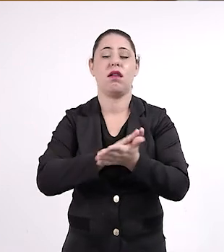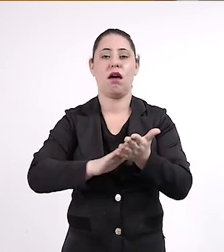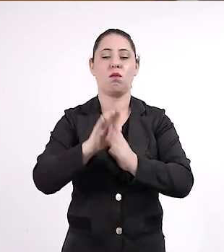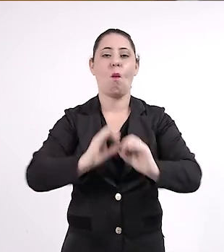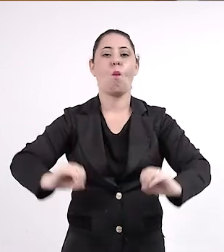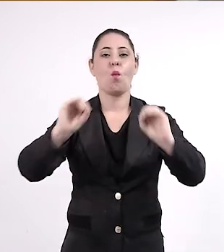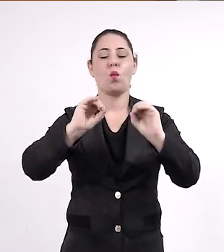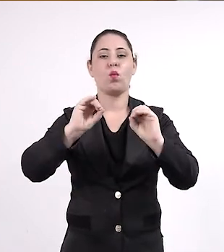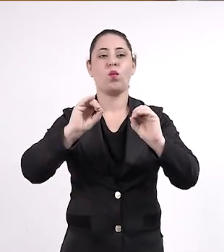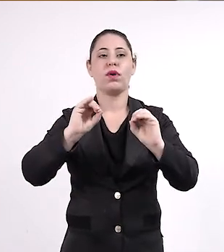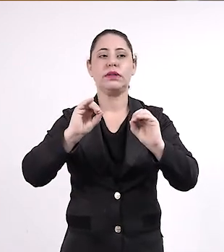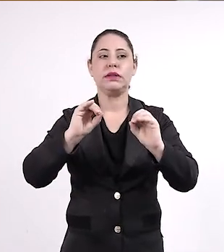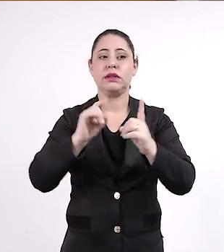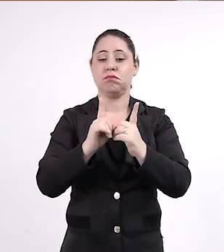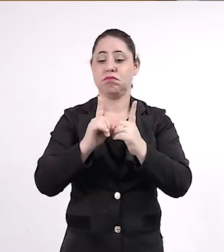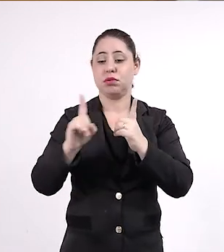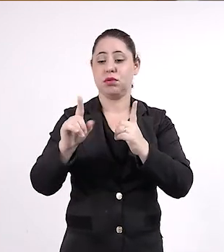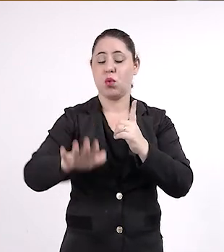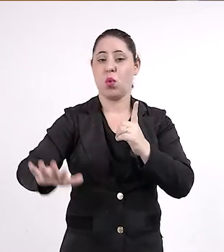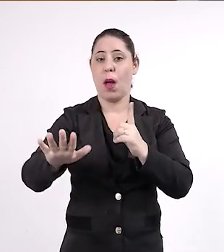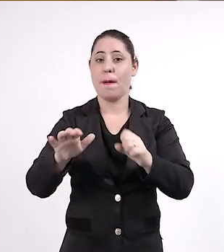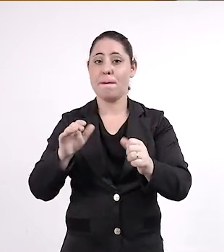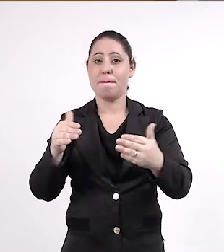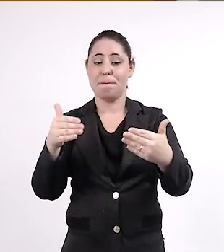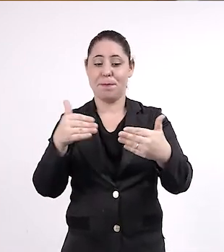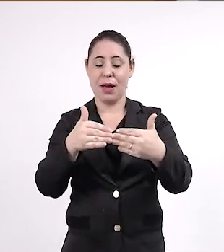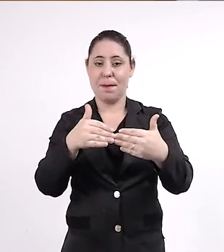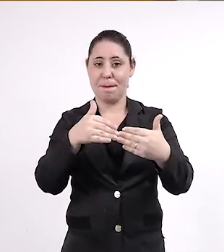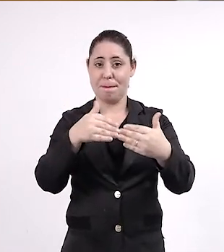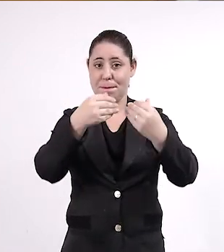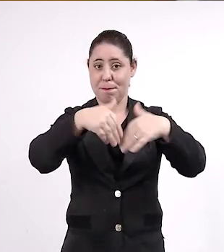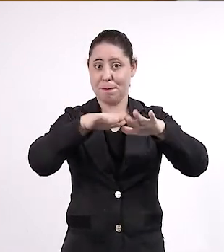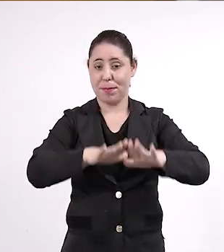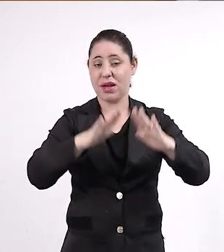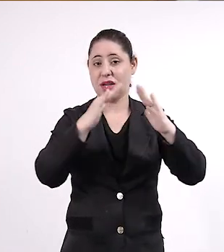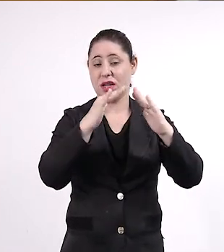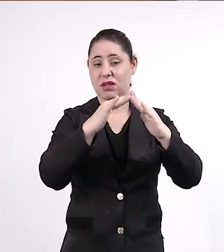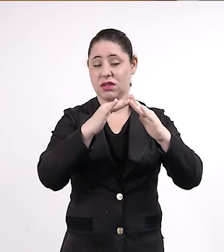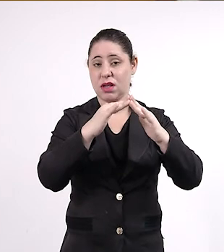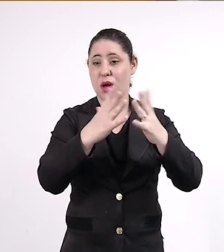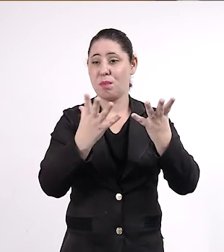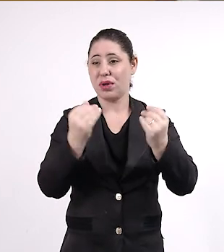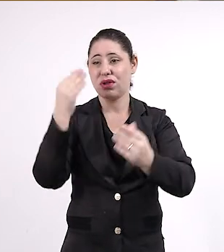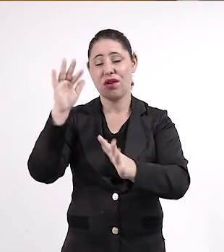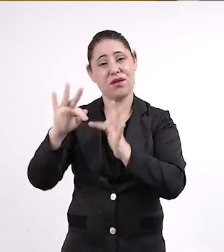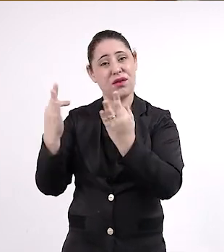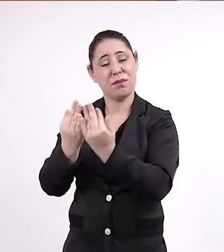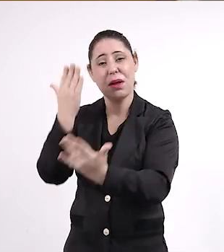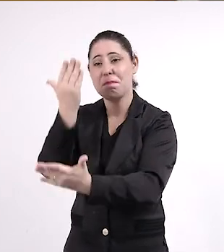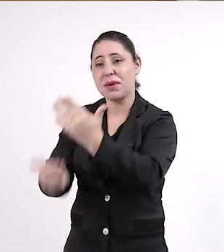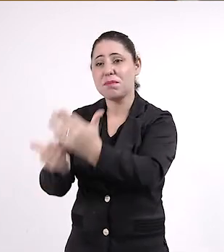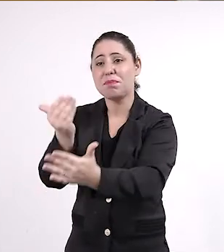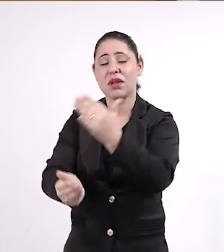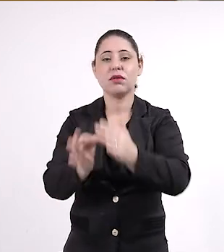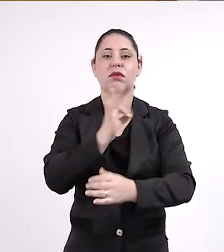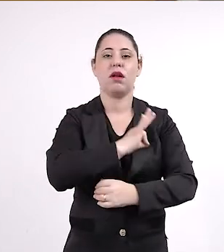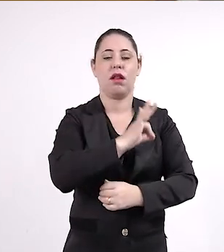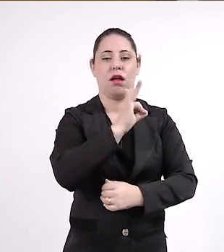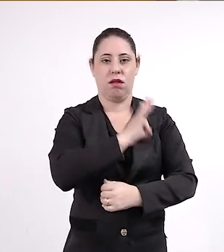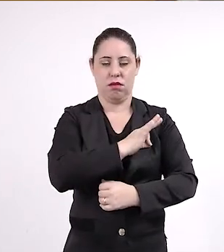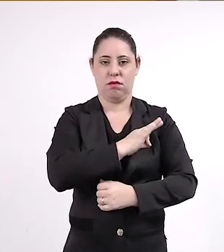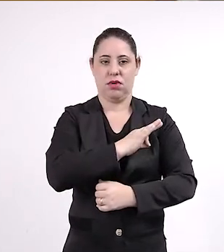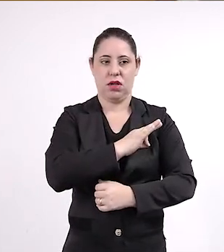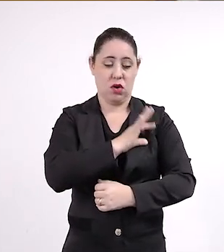a circulação de pessoas diminuiu, evidentemente que muitas famílias perderam muito da sua